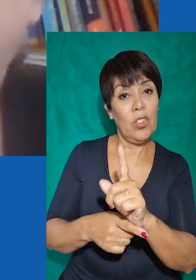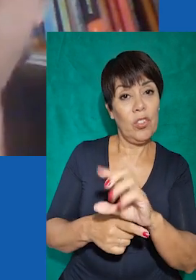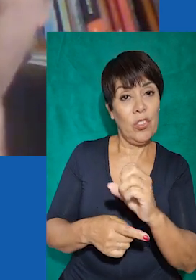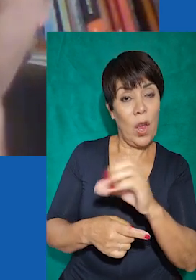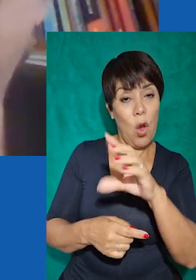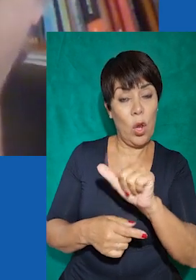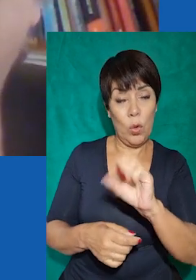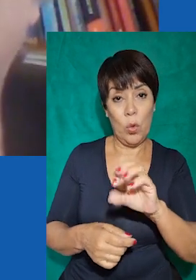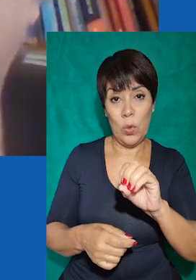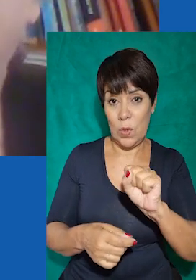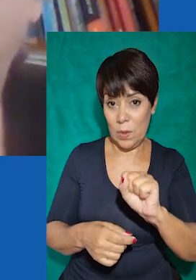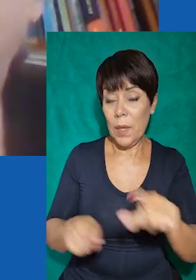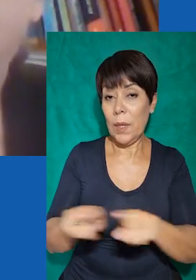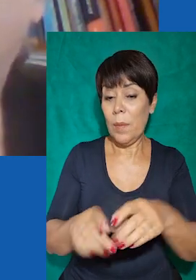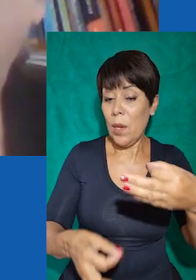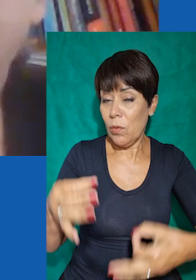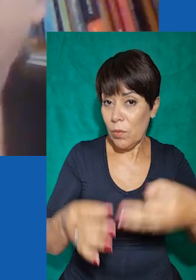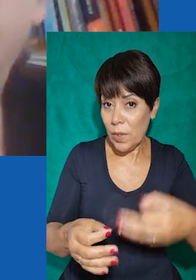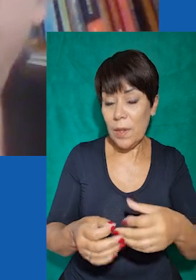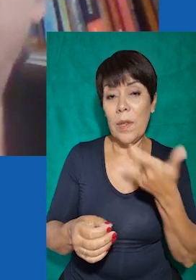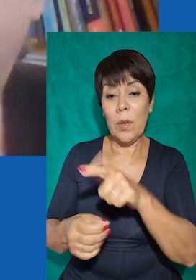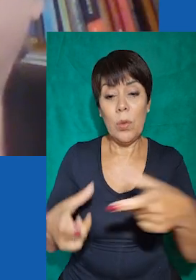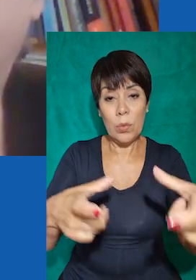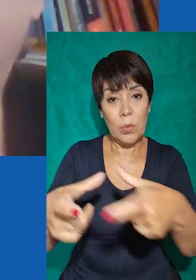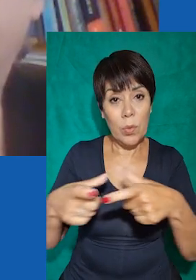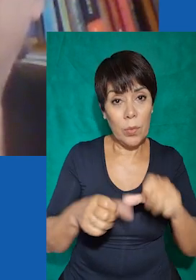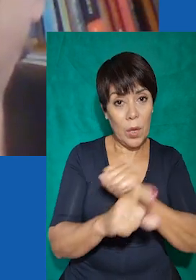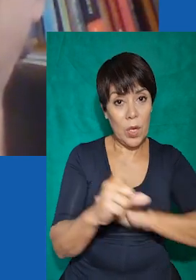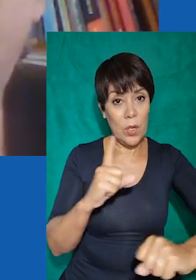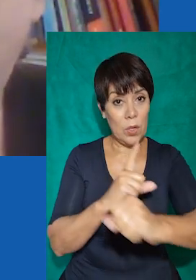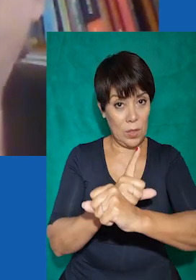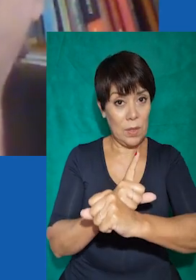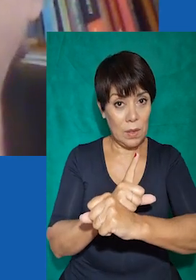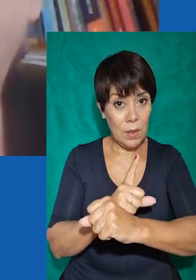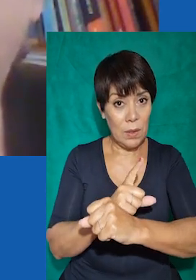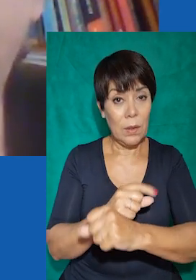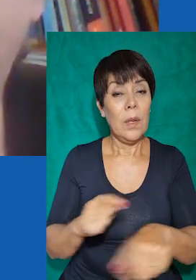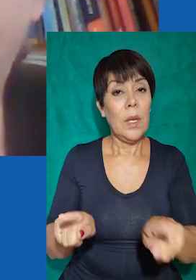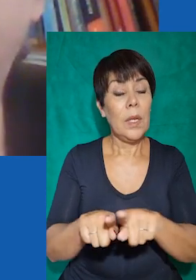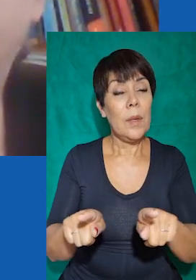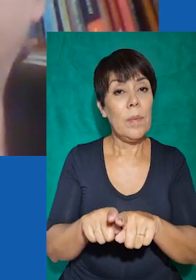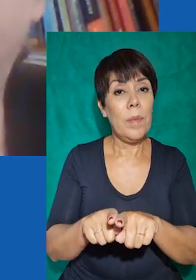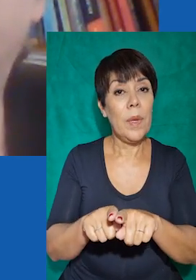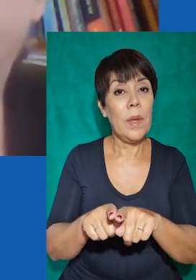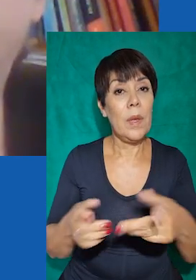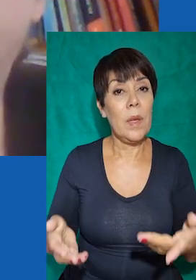entre juristas, entre vários setores da sociedade civil e